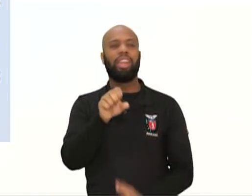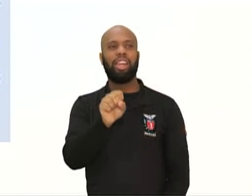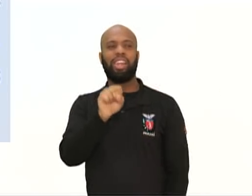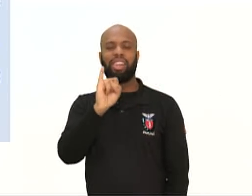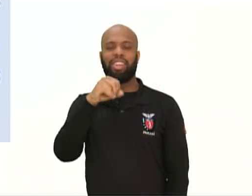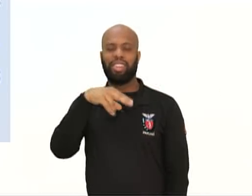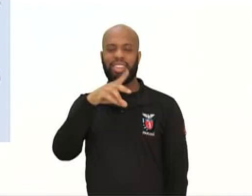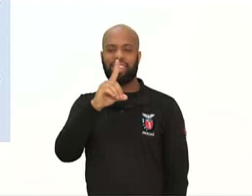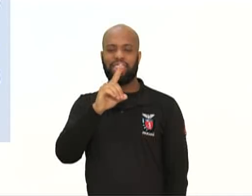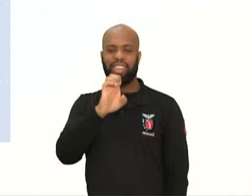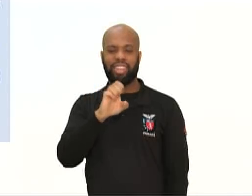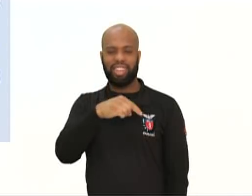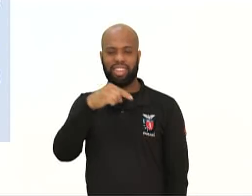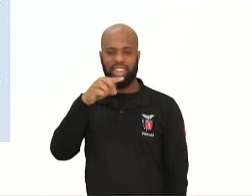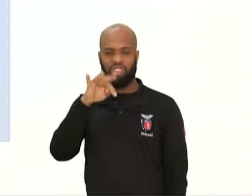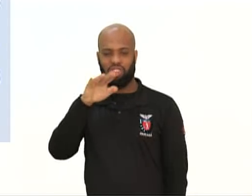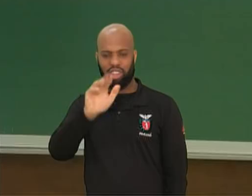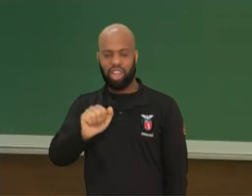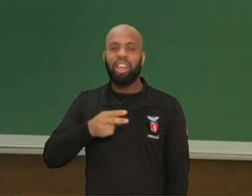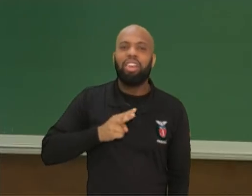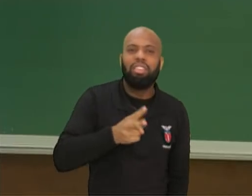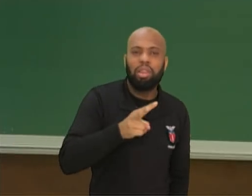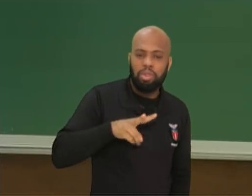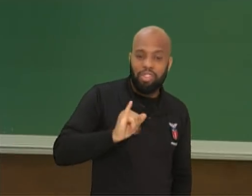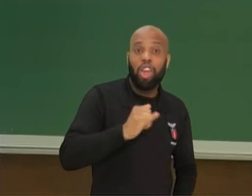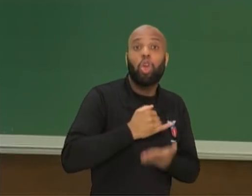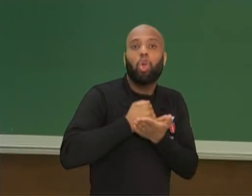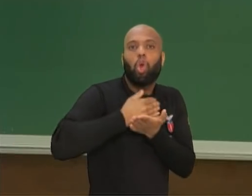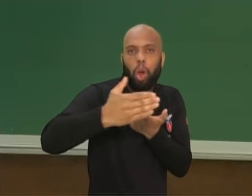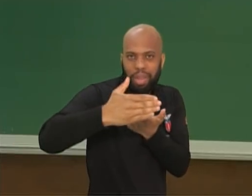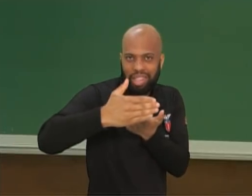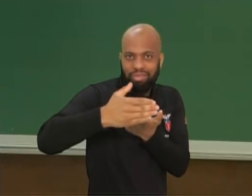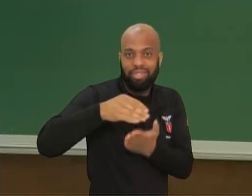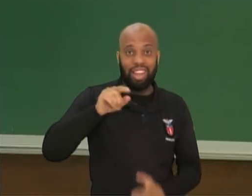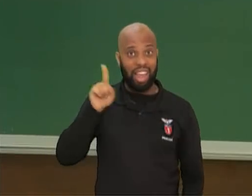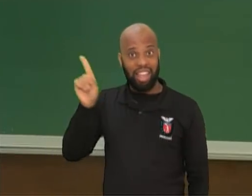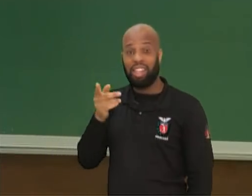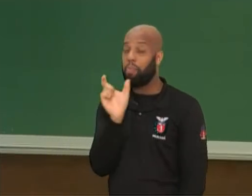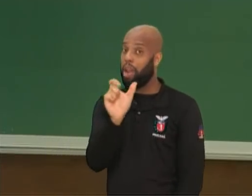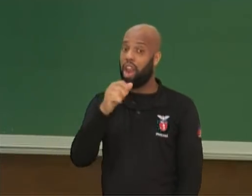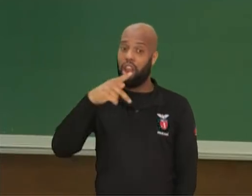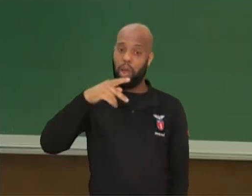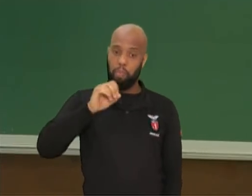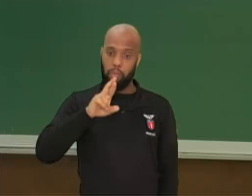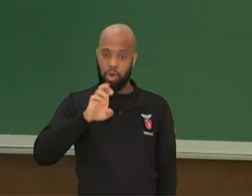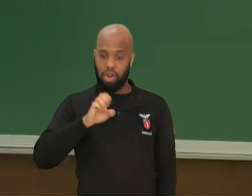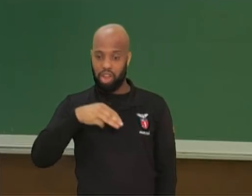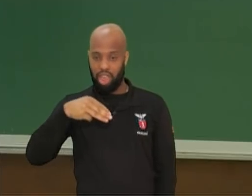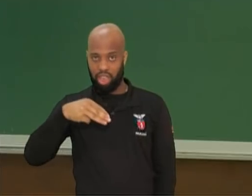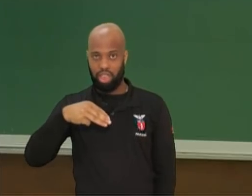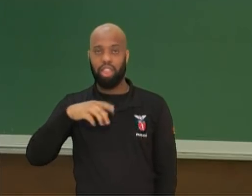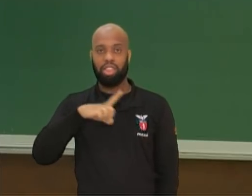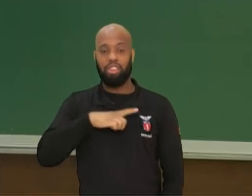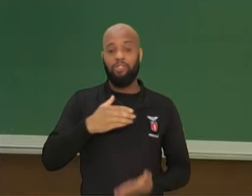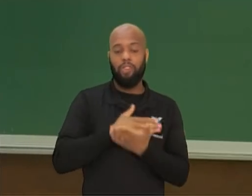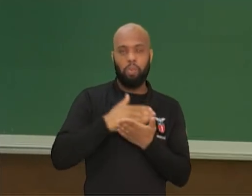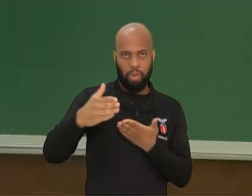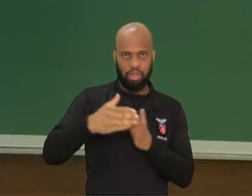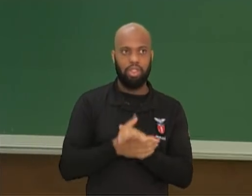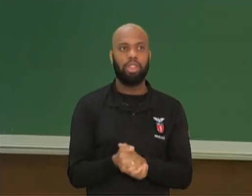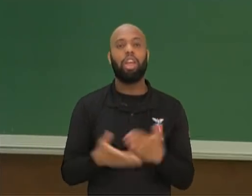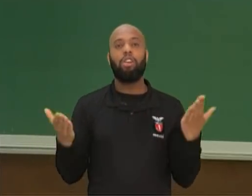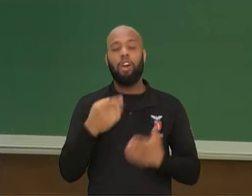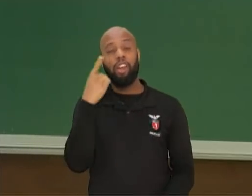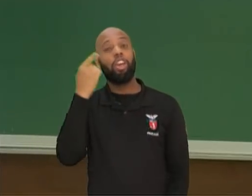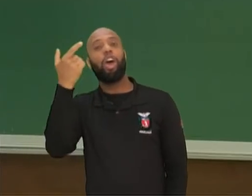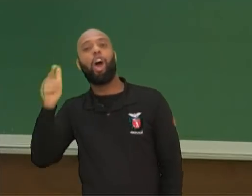sindética. Sempre irá introduzir, tá? Por uma conjunção. Vamos lá para confirmar as